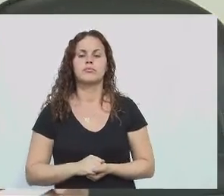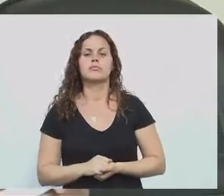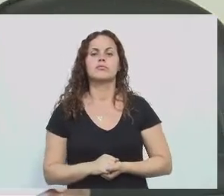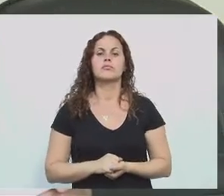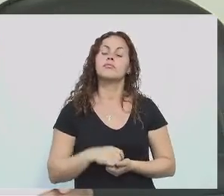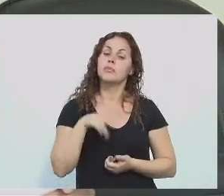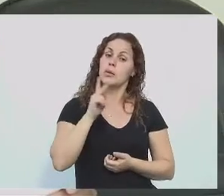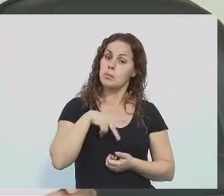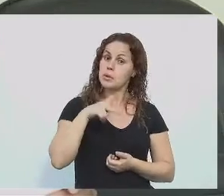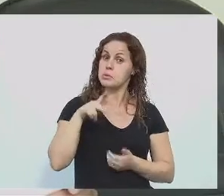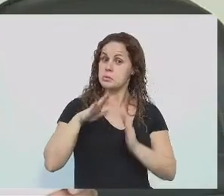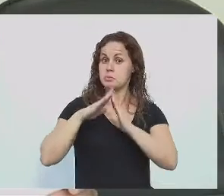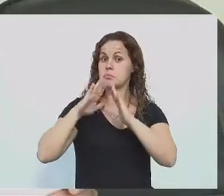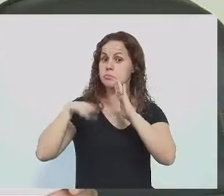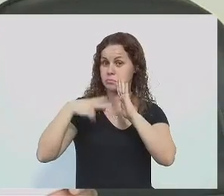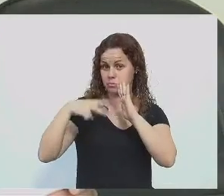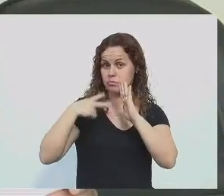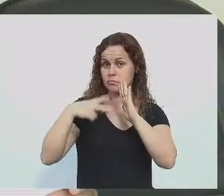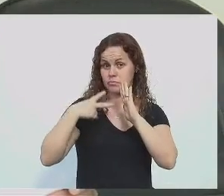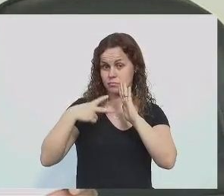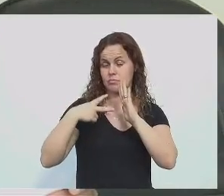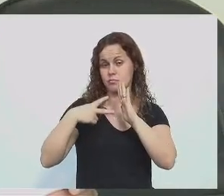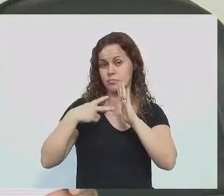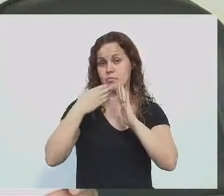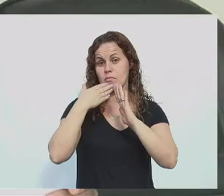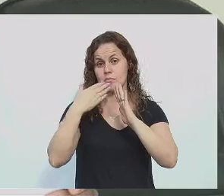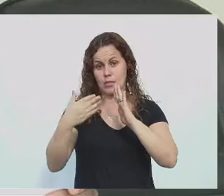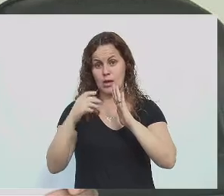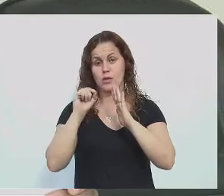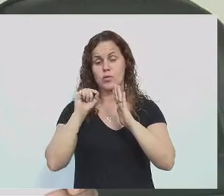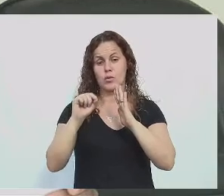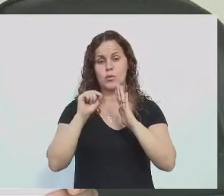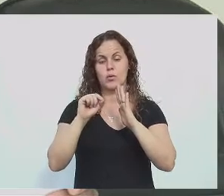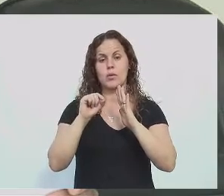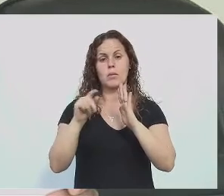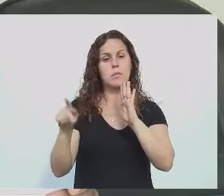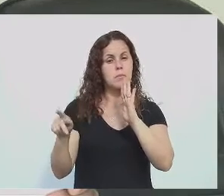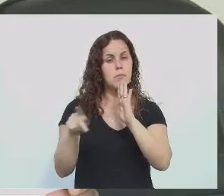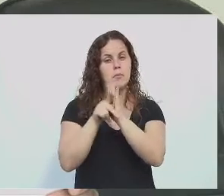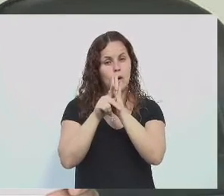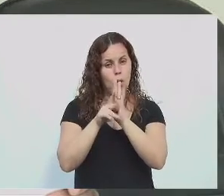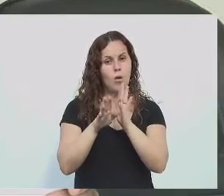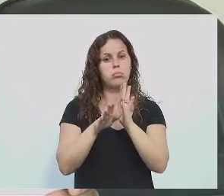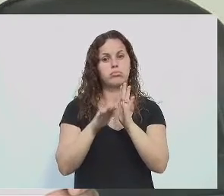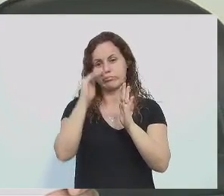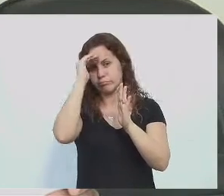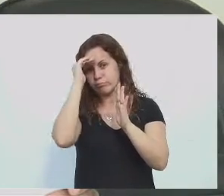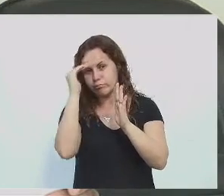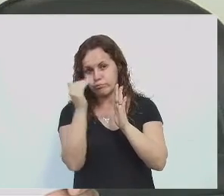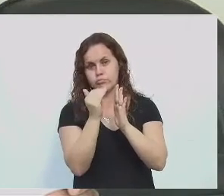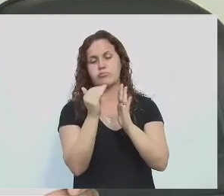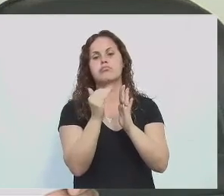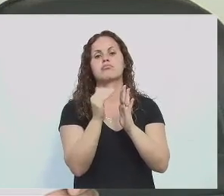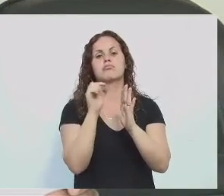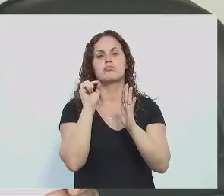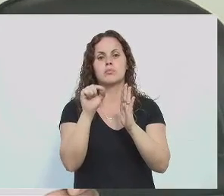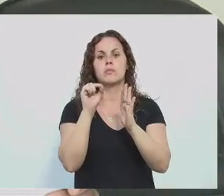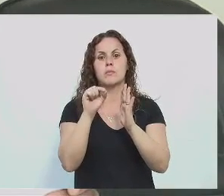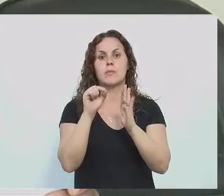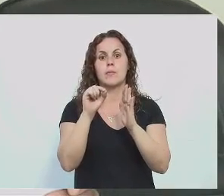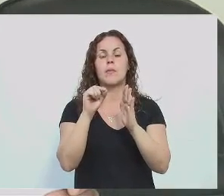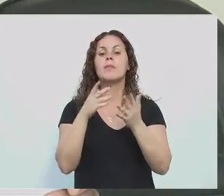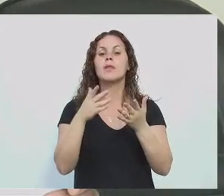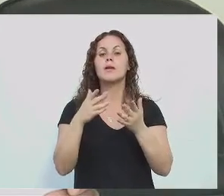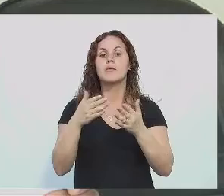Senhor Presidente da Câmara Municipal, requeremos a Vossa Excelência, na forma regimental, seja entregue placa alusiva